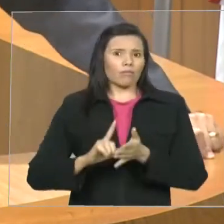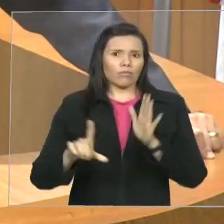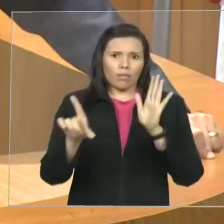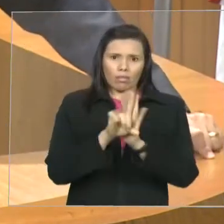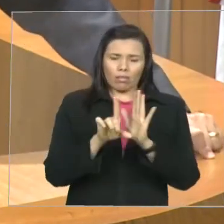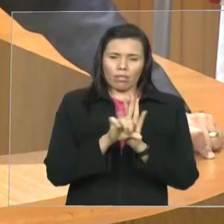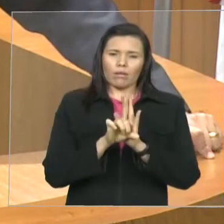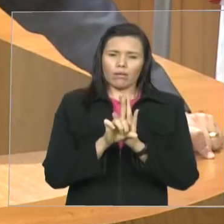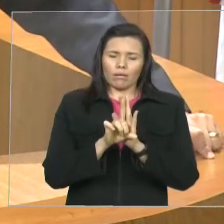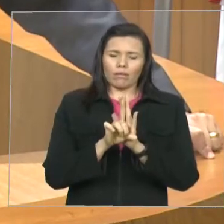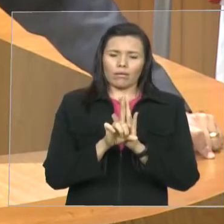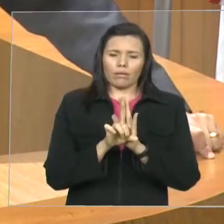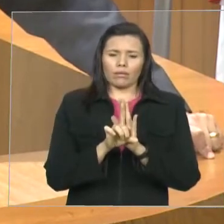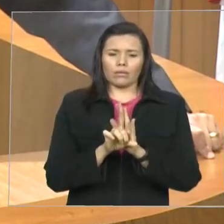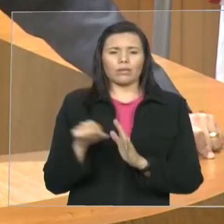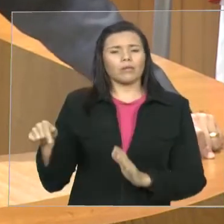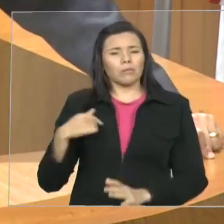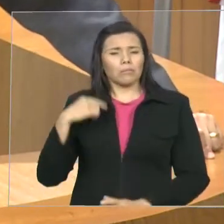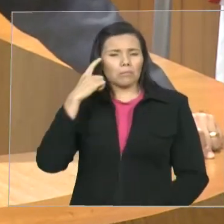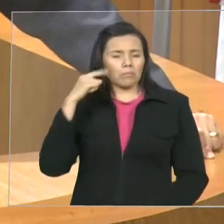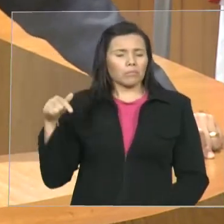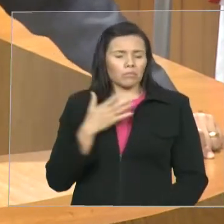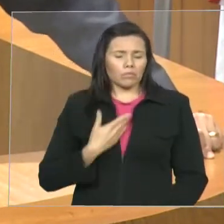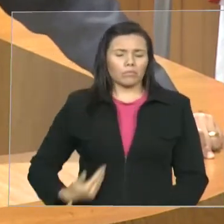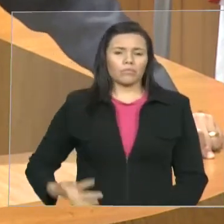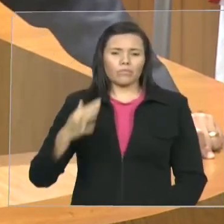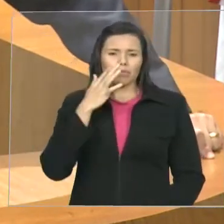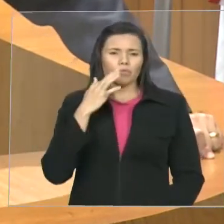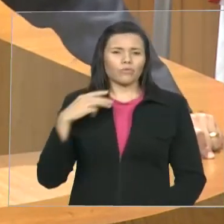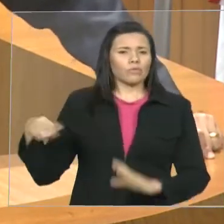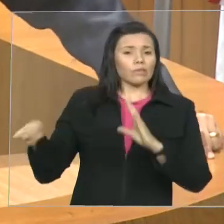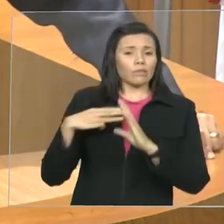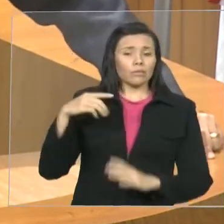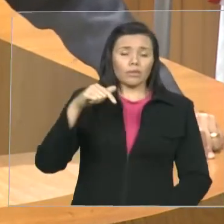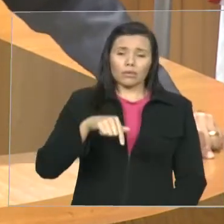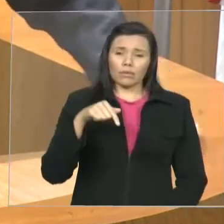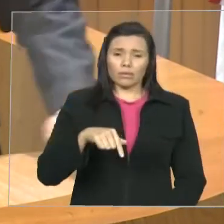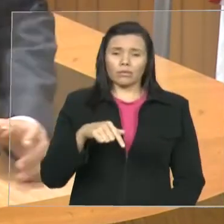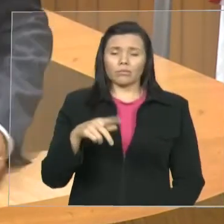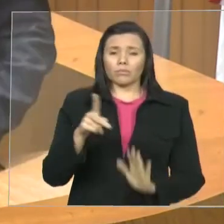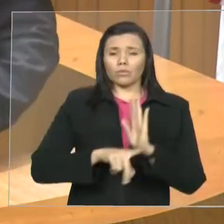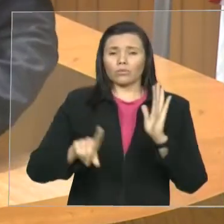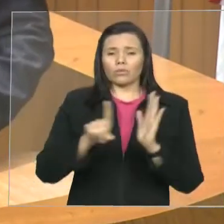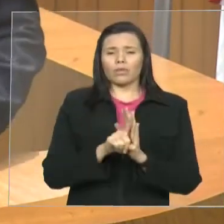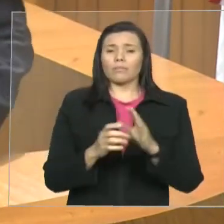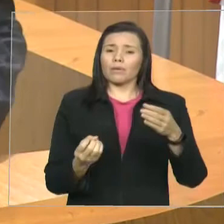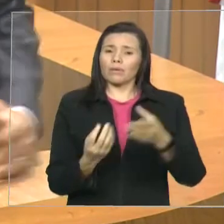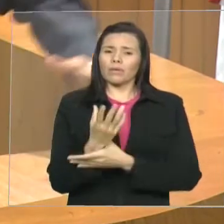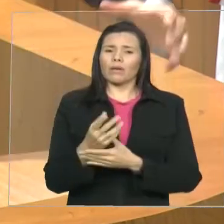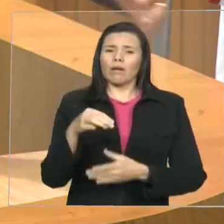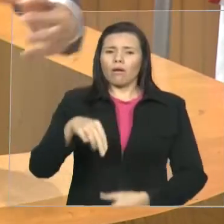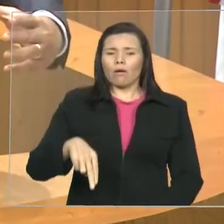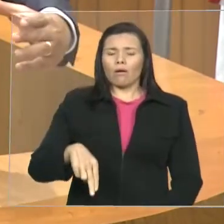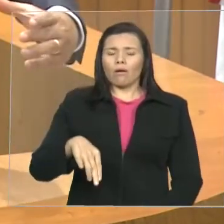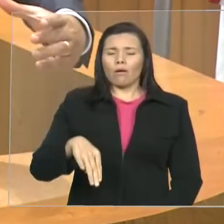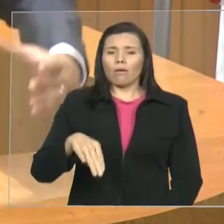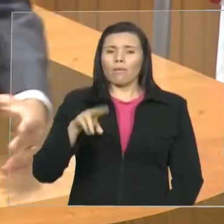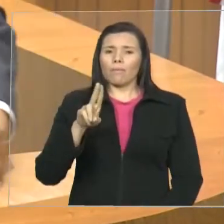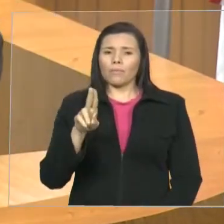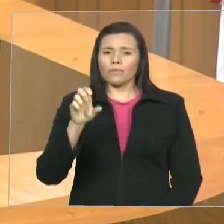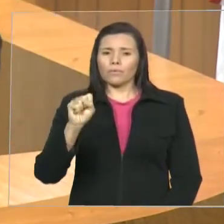Flávio Dino deverá estar enviando, em breve, a lei criando o Museu Histórico de Imperatriz, para, a partir